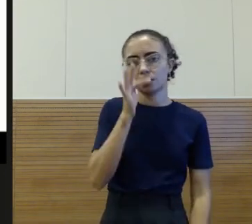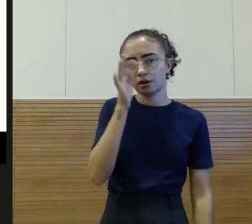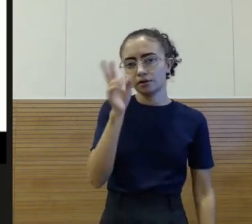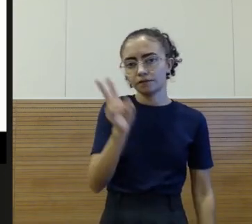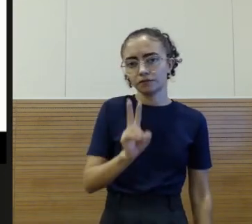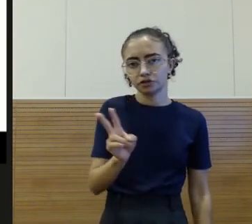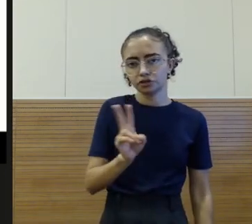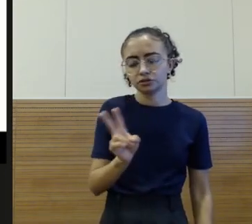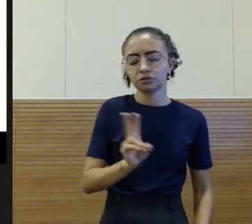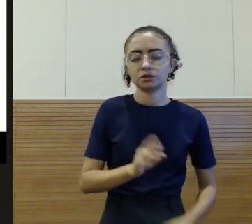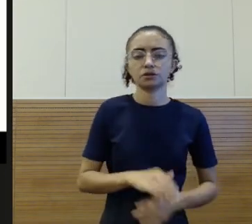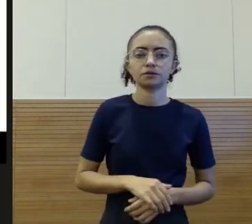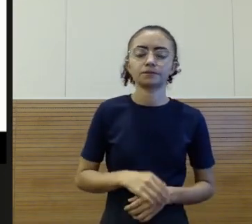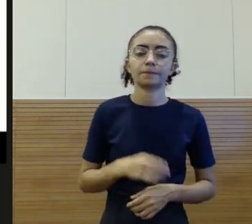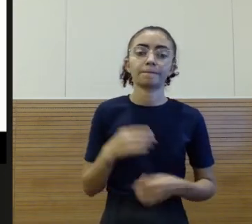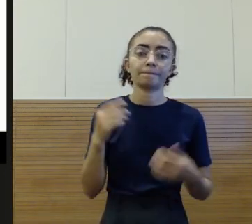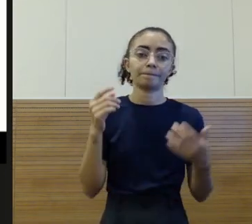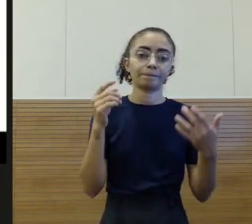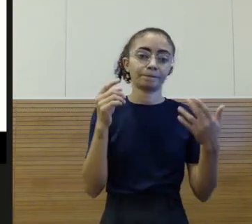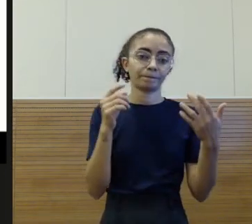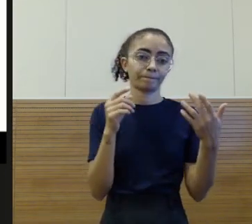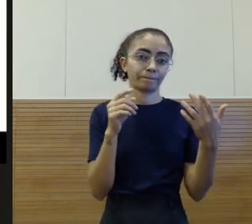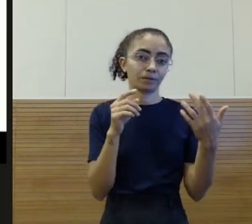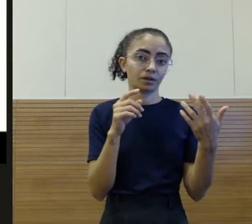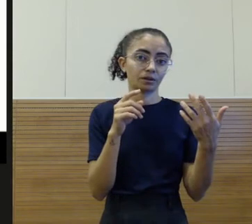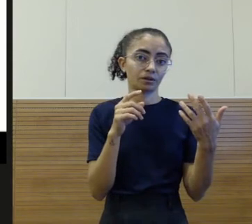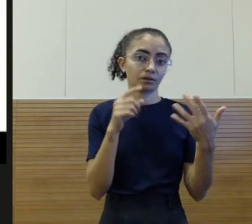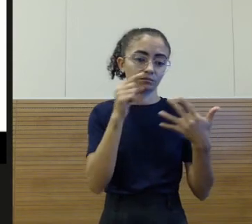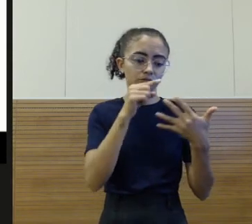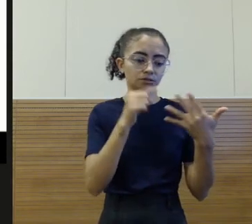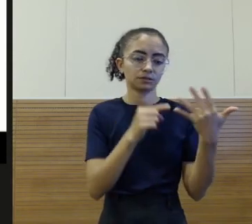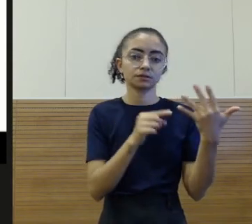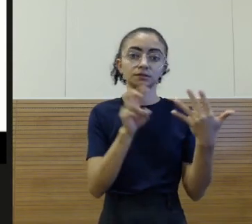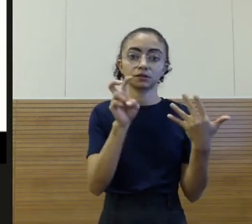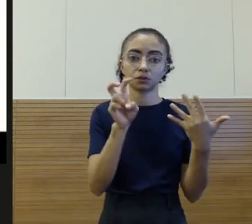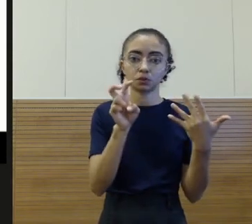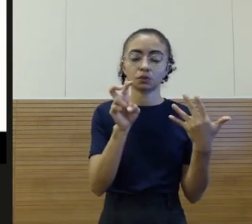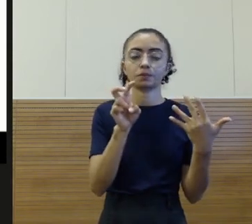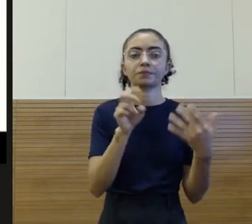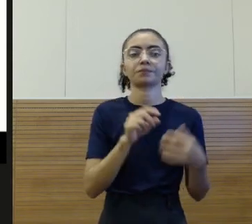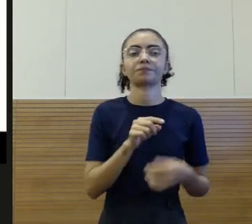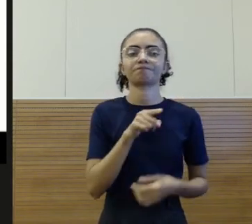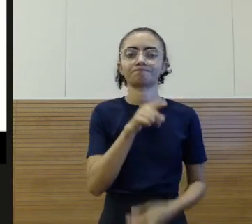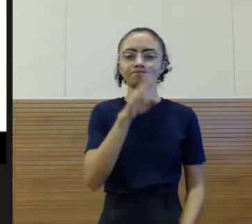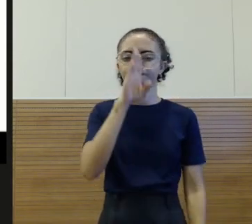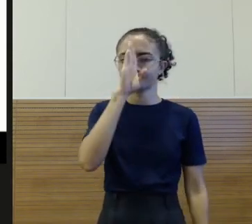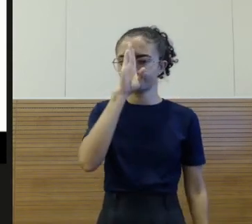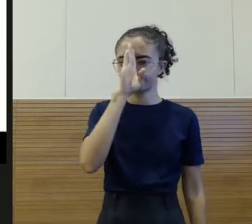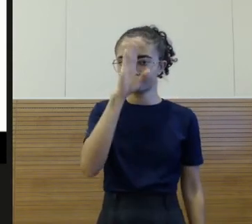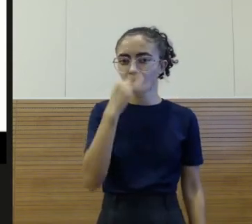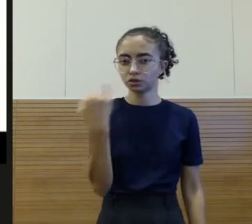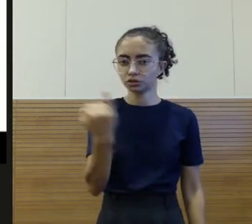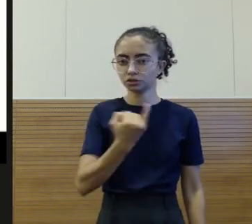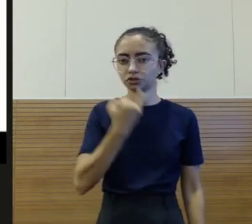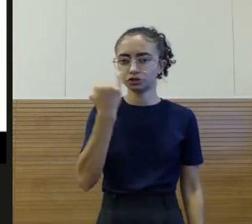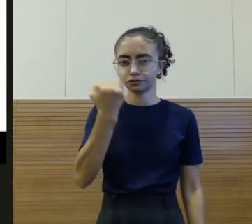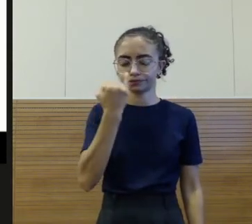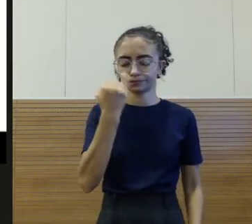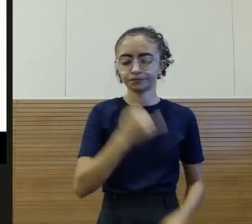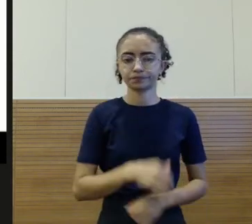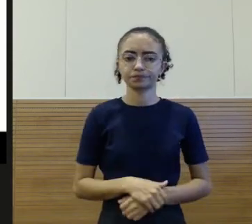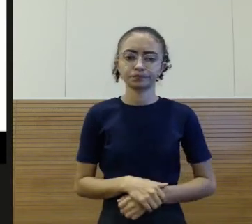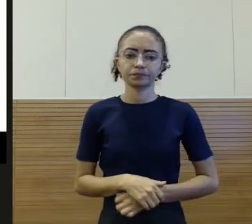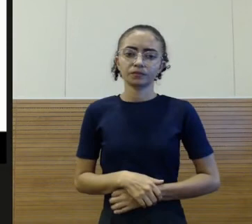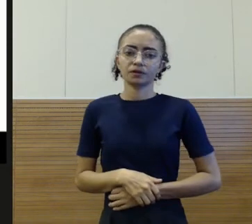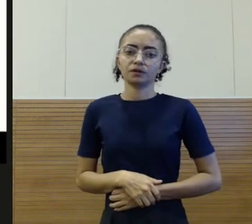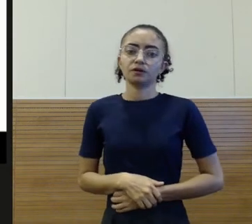o ponto 5, isso é chave, que é onde, bom, quem sabe,